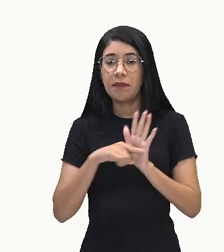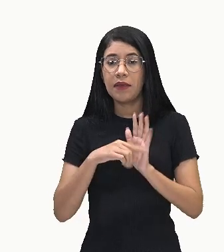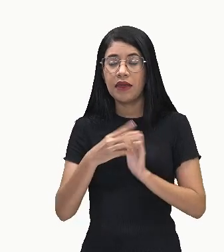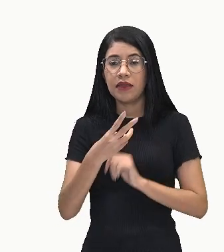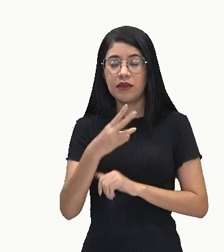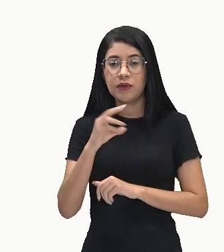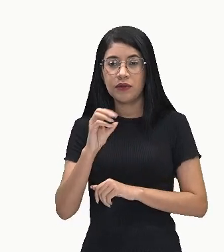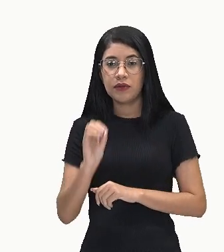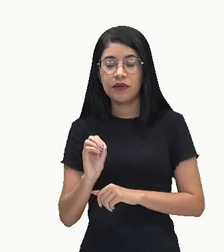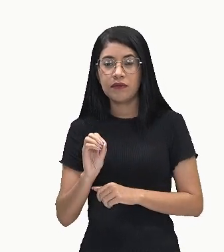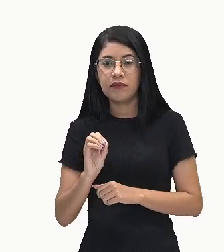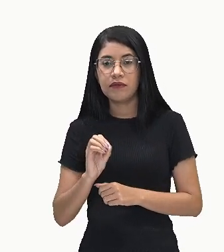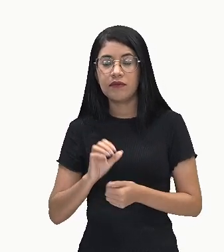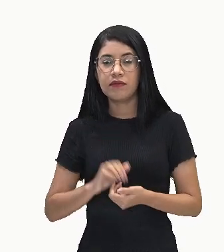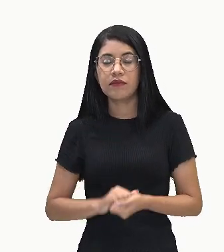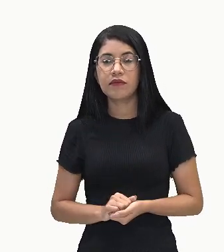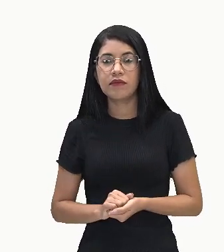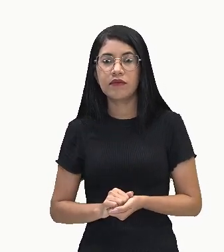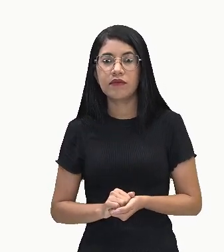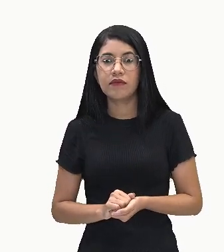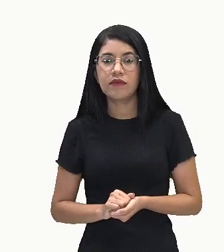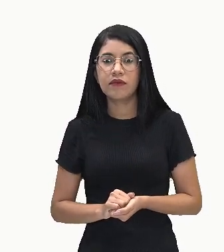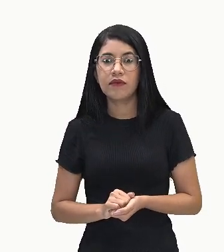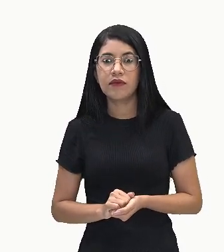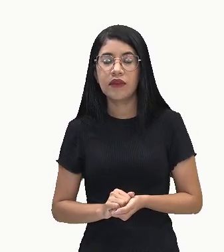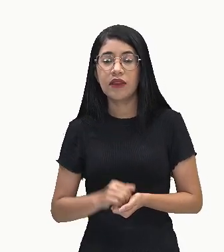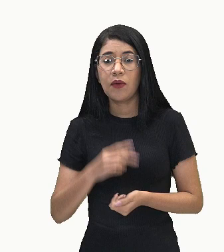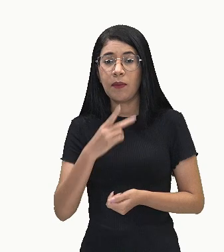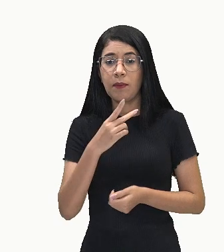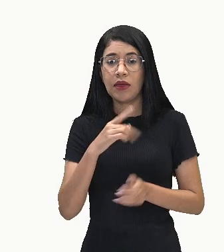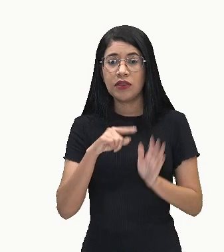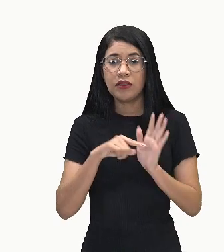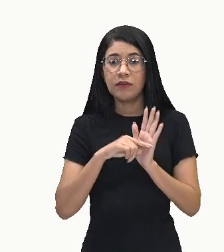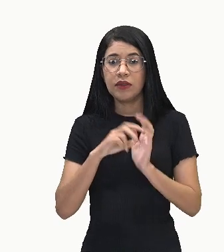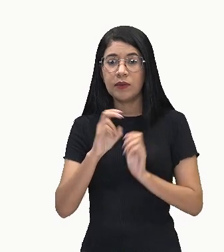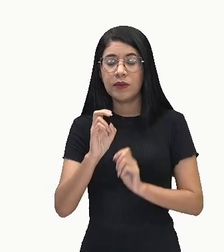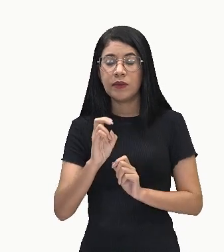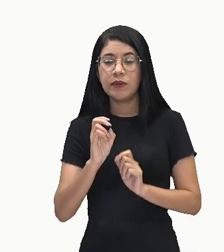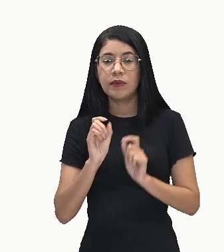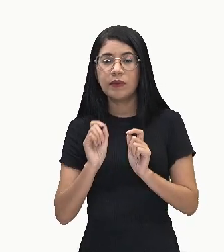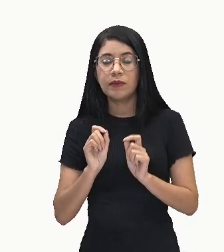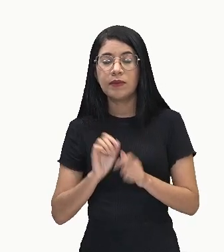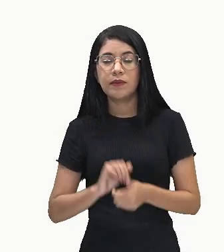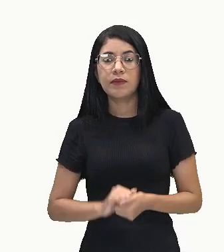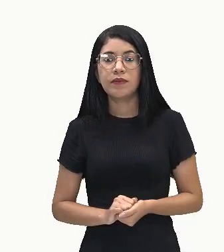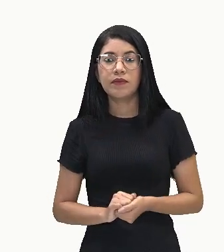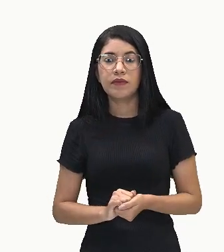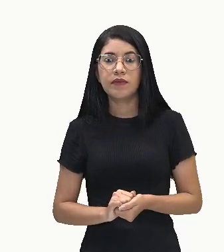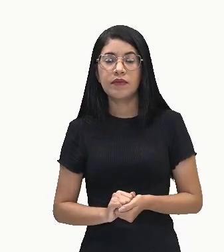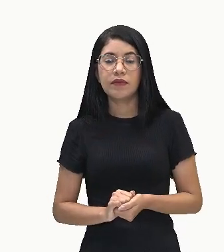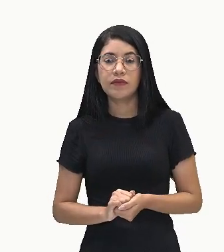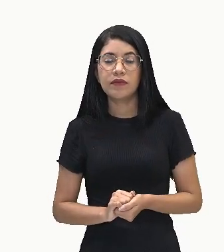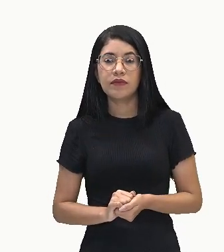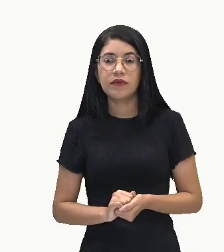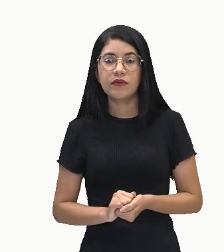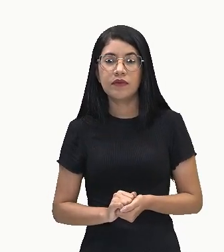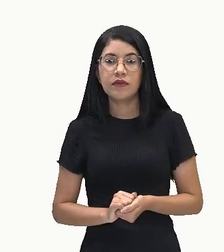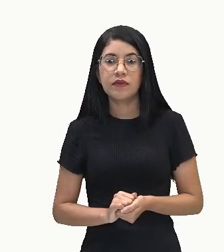Menos 30. Então, quem vai ser P de menos 5? P de menos 5 vai ser